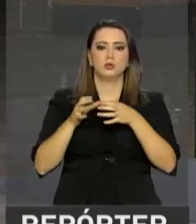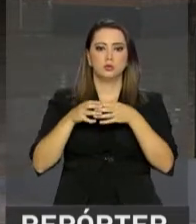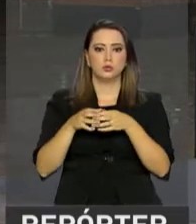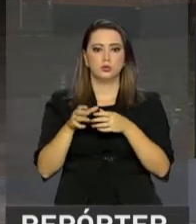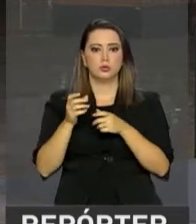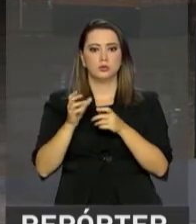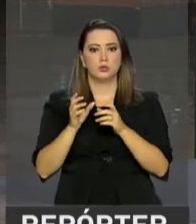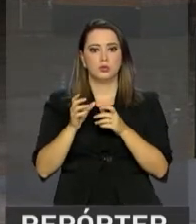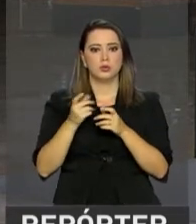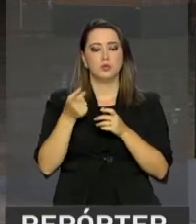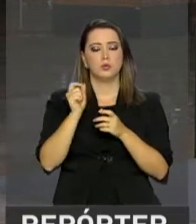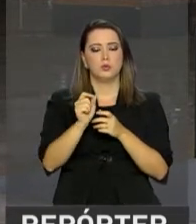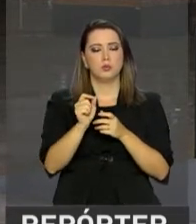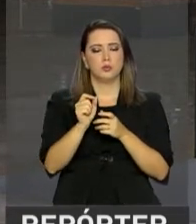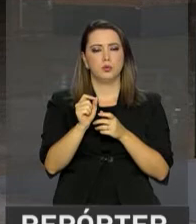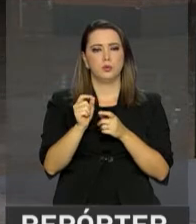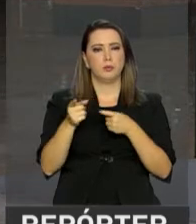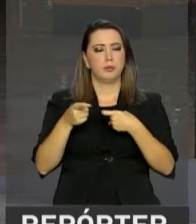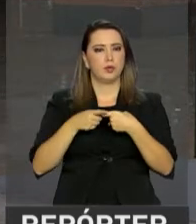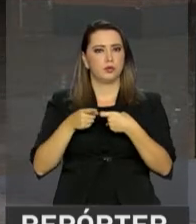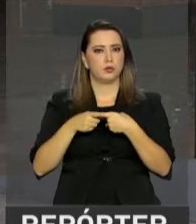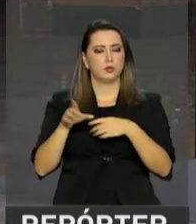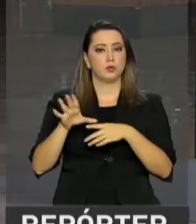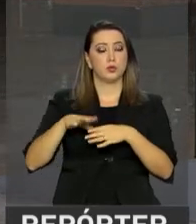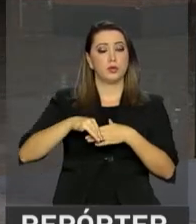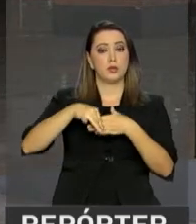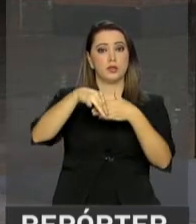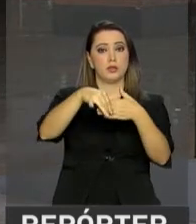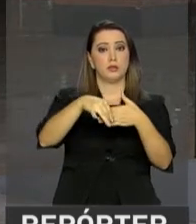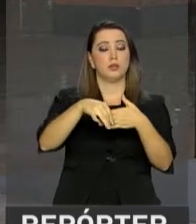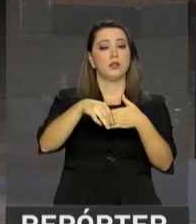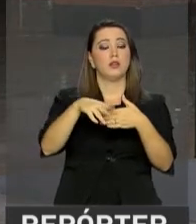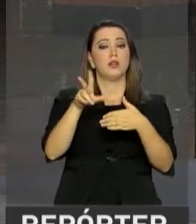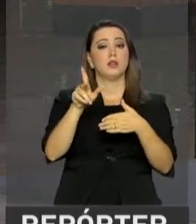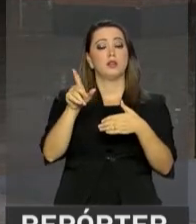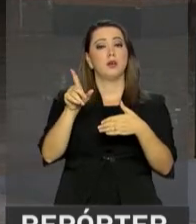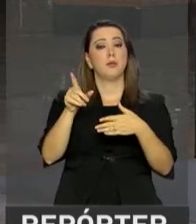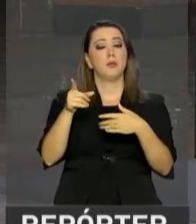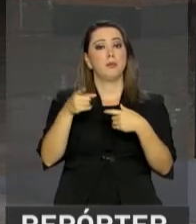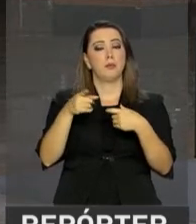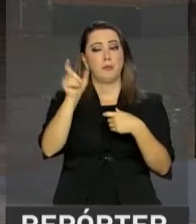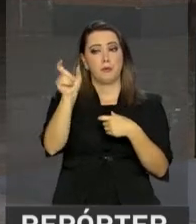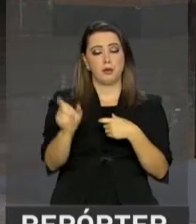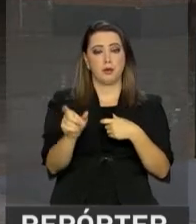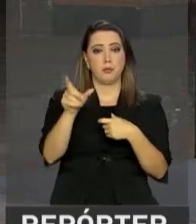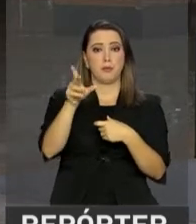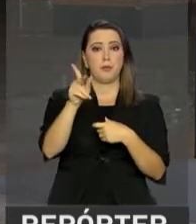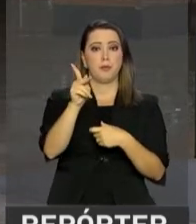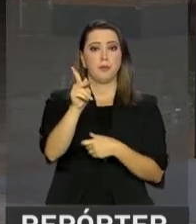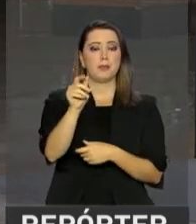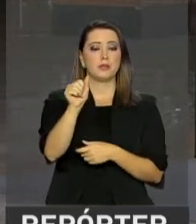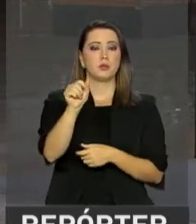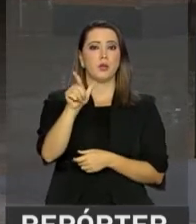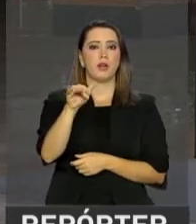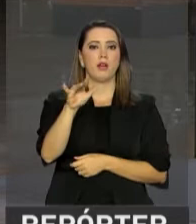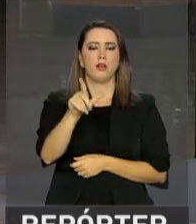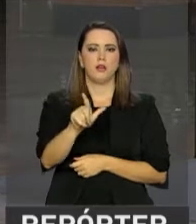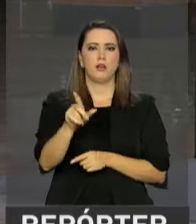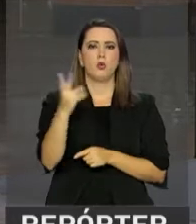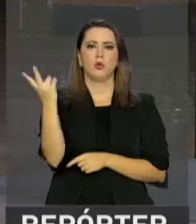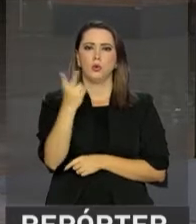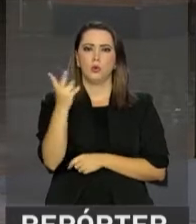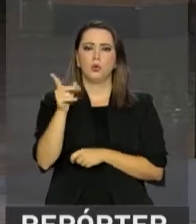coordenadas pelo doutor roberto kalil filho e doutor miguel e jorge mais